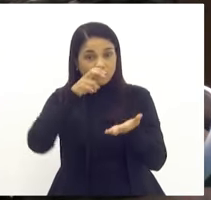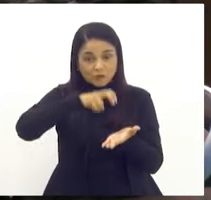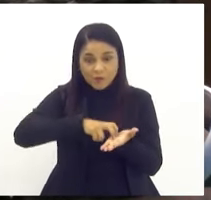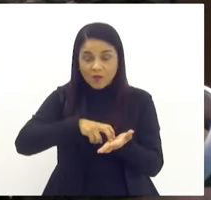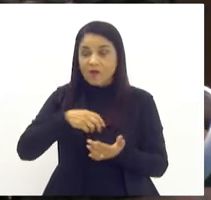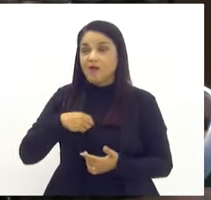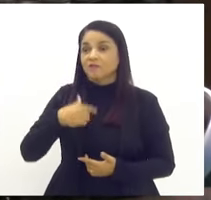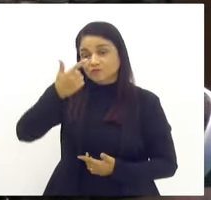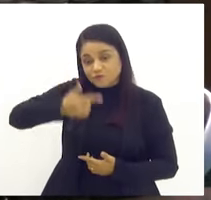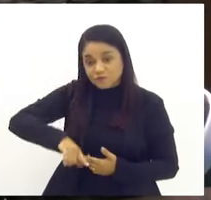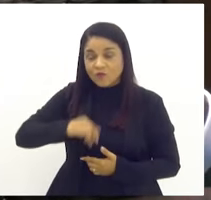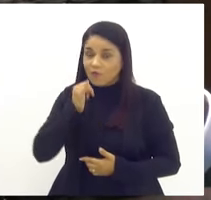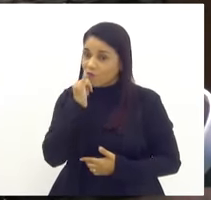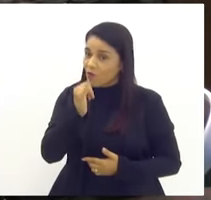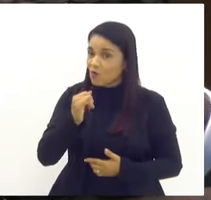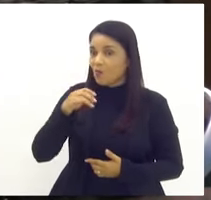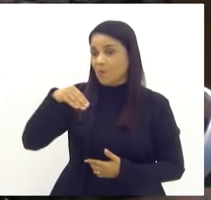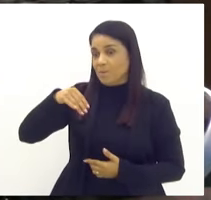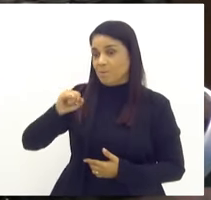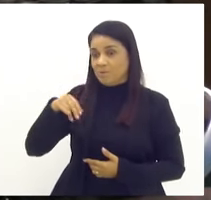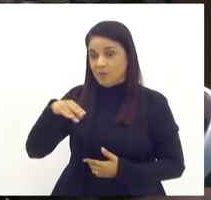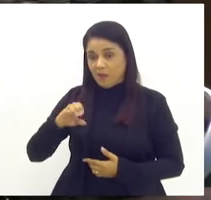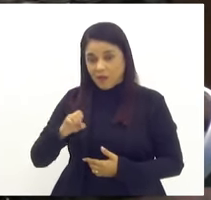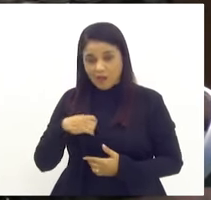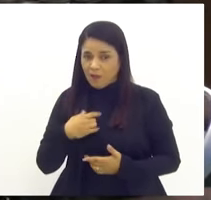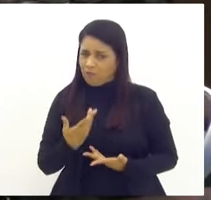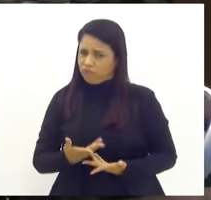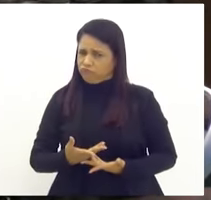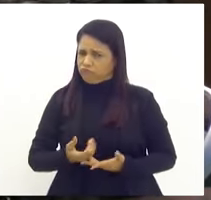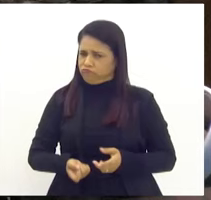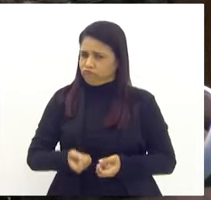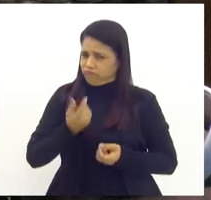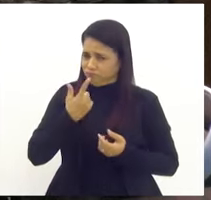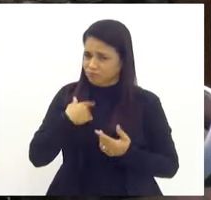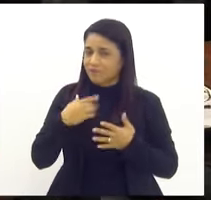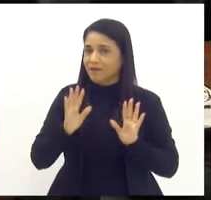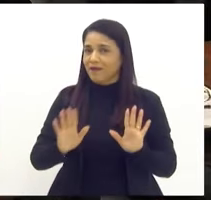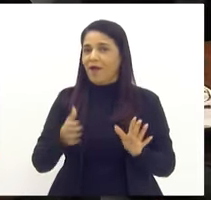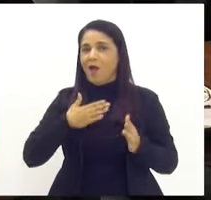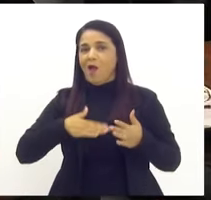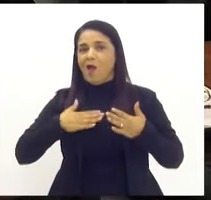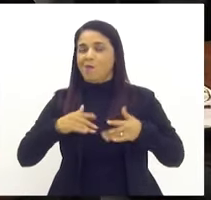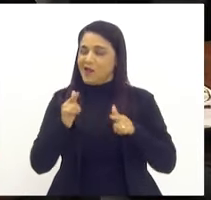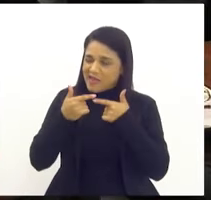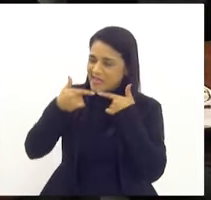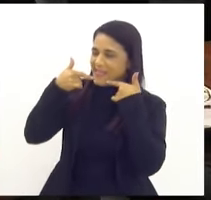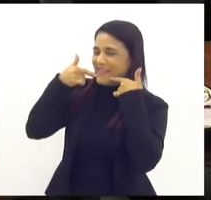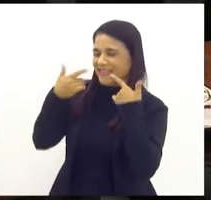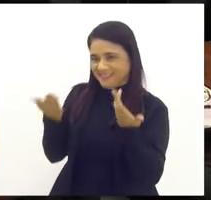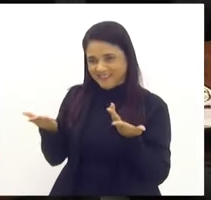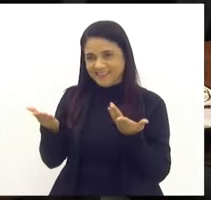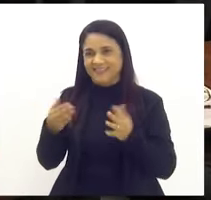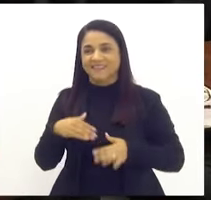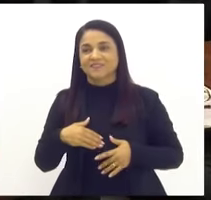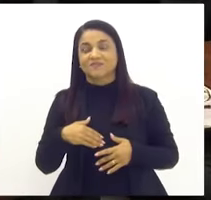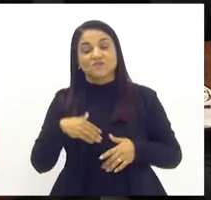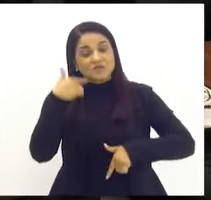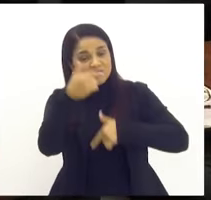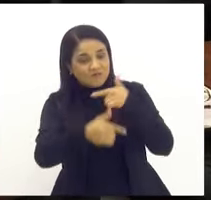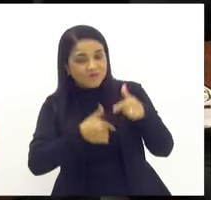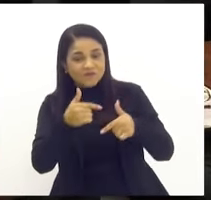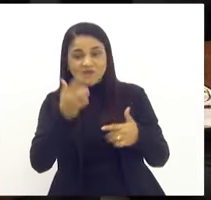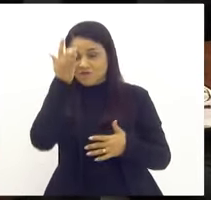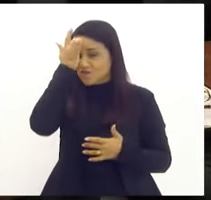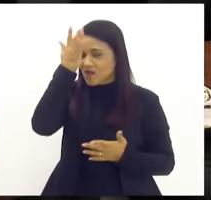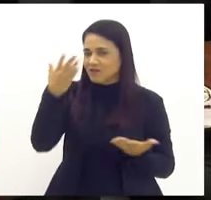pela quinta vez Governador tem alguma coisa tá fugindo a lógica aqui calma um pouquinho mas eu gostaria o nosso trabalho tá facilitado